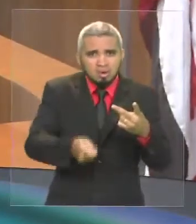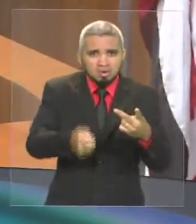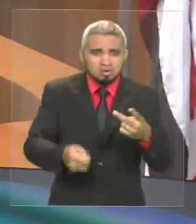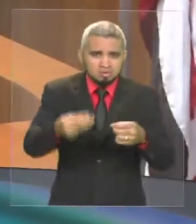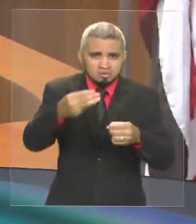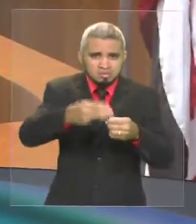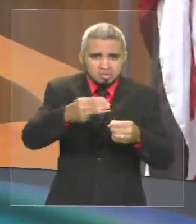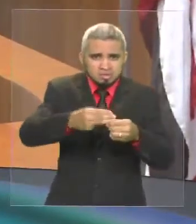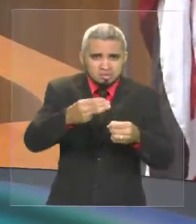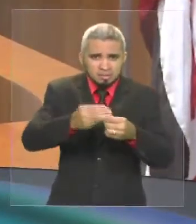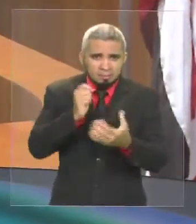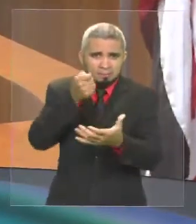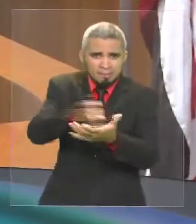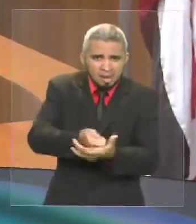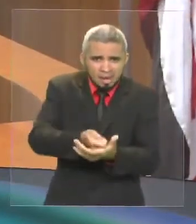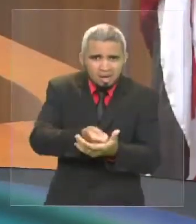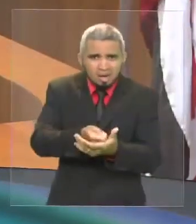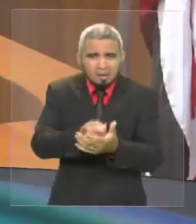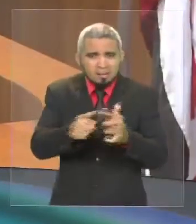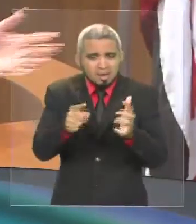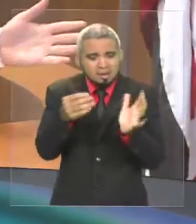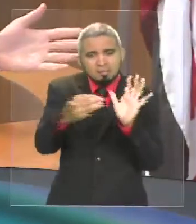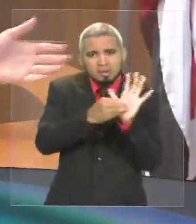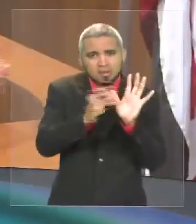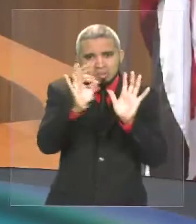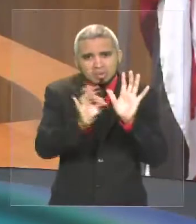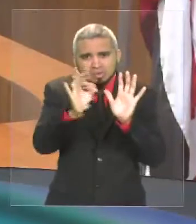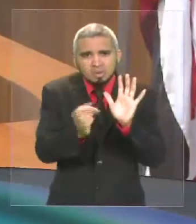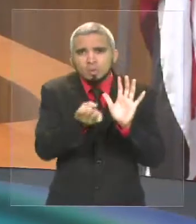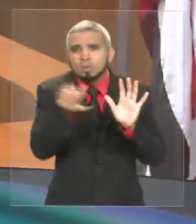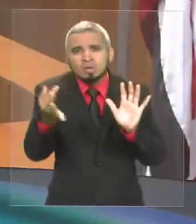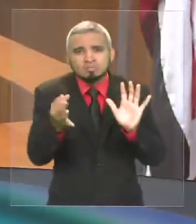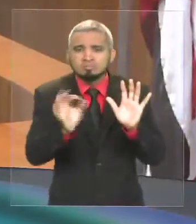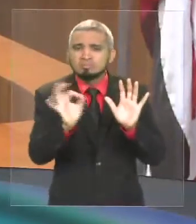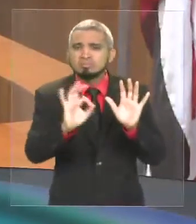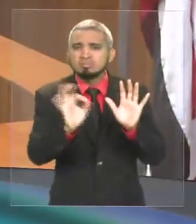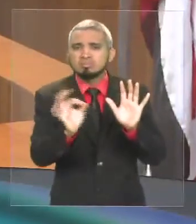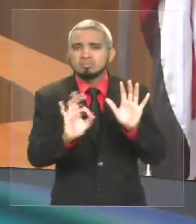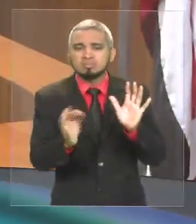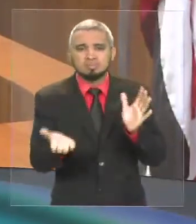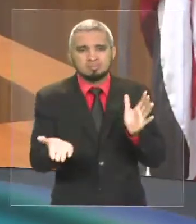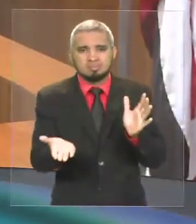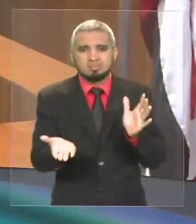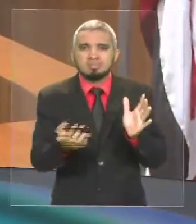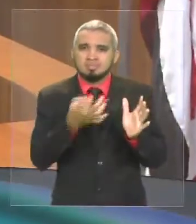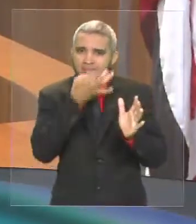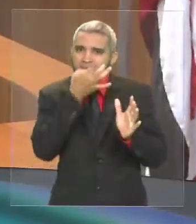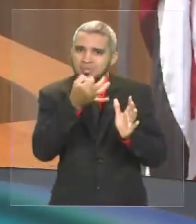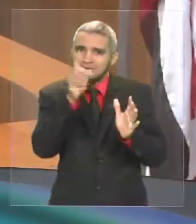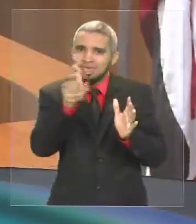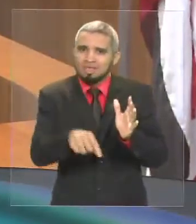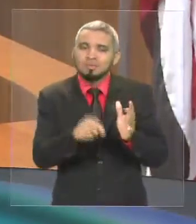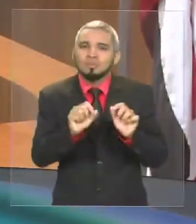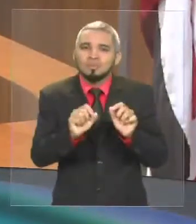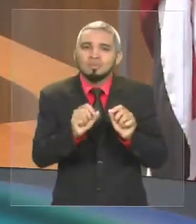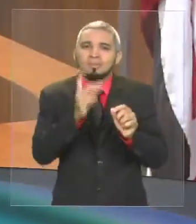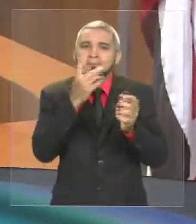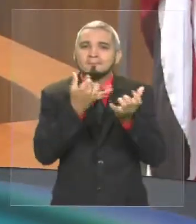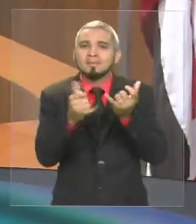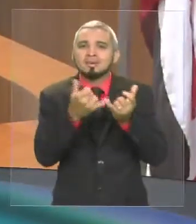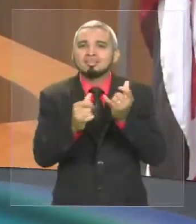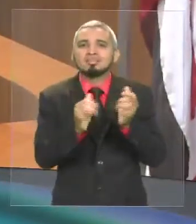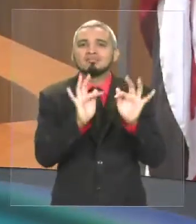sem dizer qual é esse percentual, é praticamente acabar com o programa Mais Asfalto. Por outro lado, e aí eu vou mais